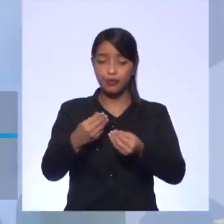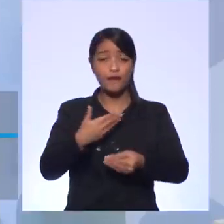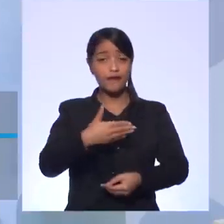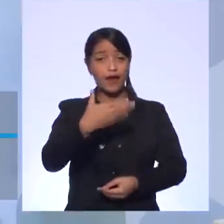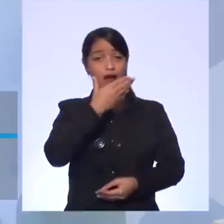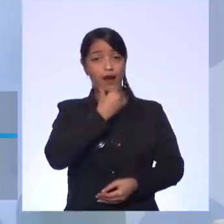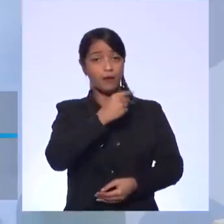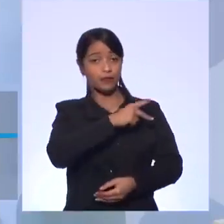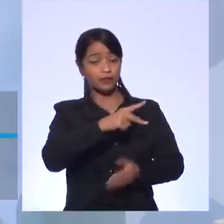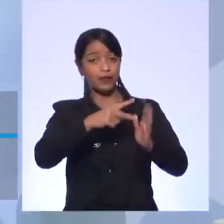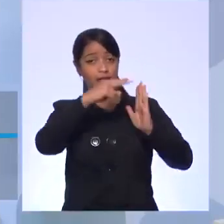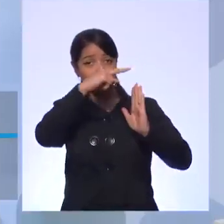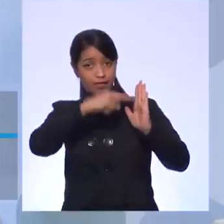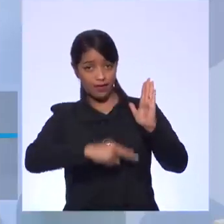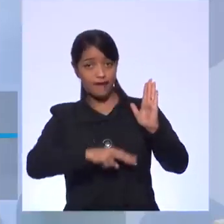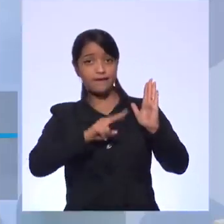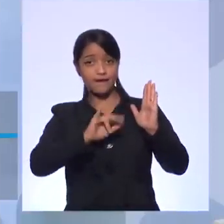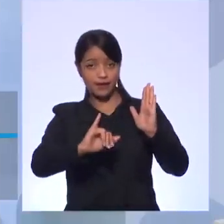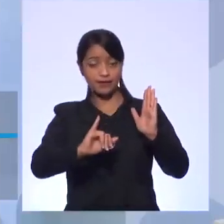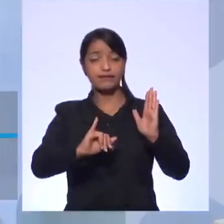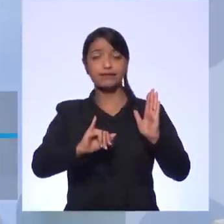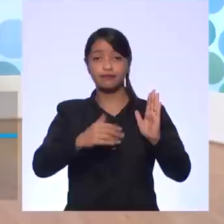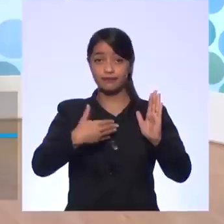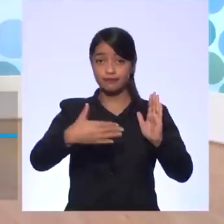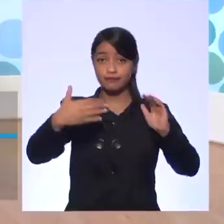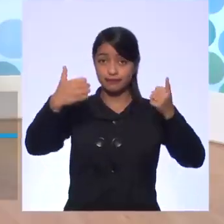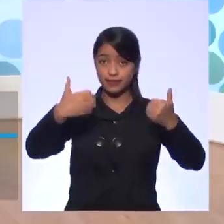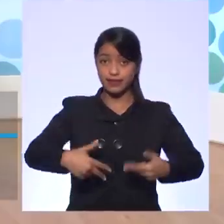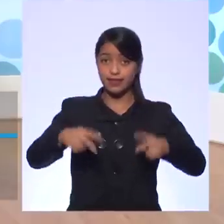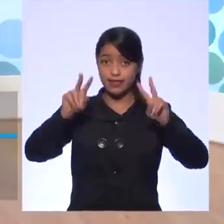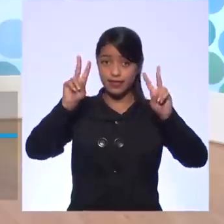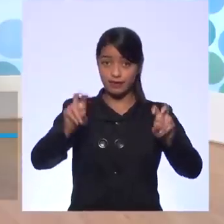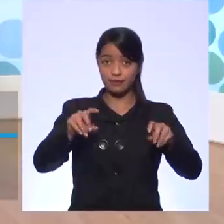e nós vamos agora falar sobre organização política no Império Romano.